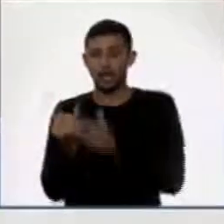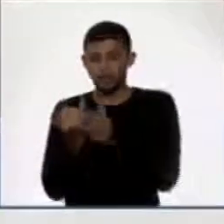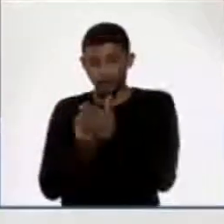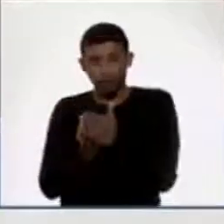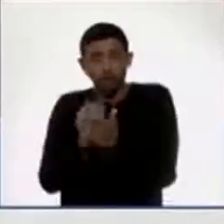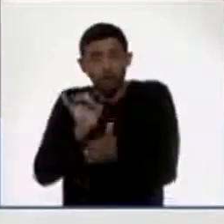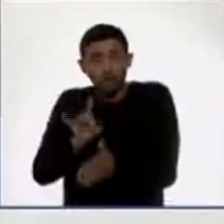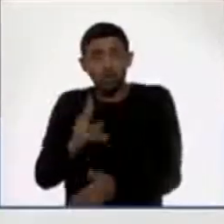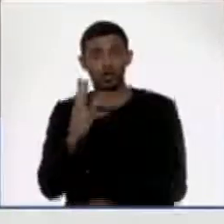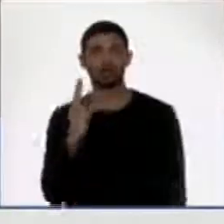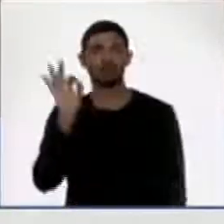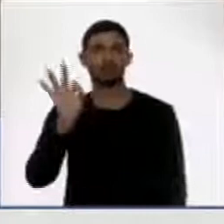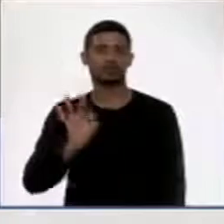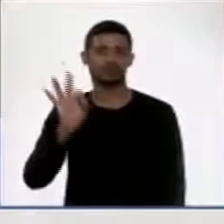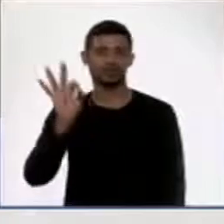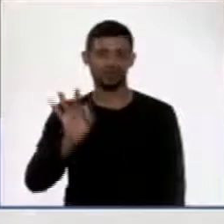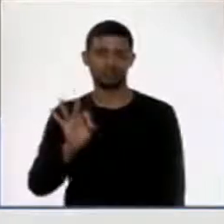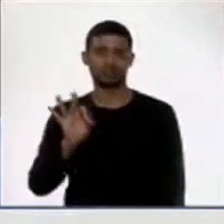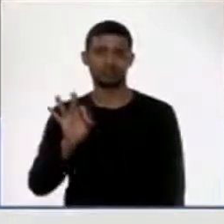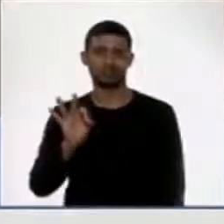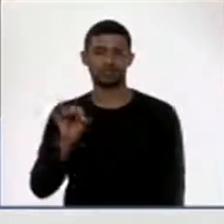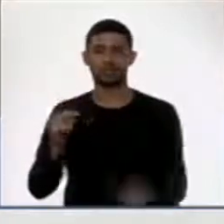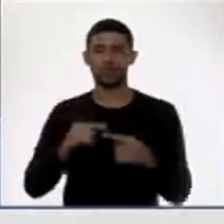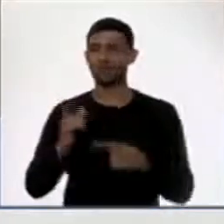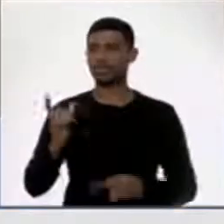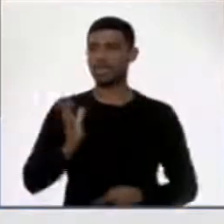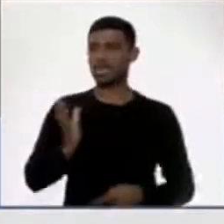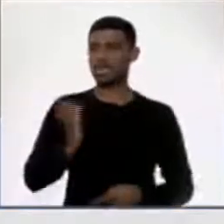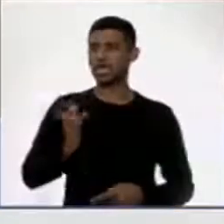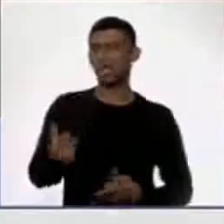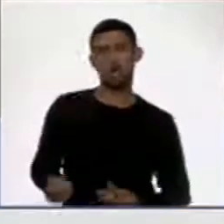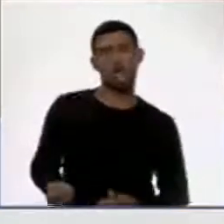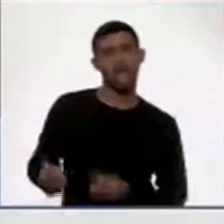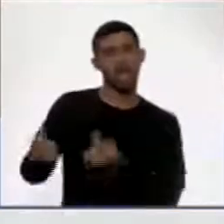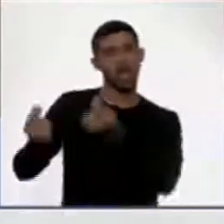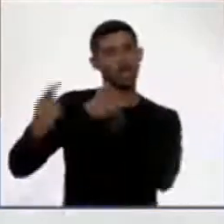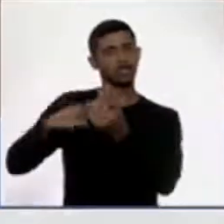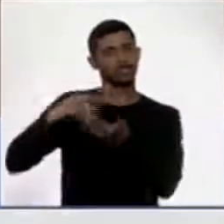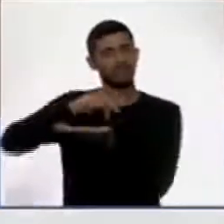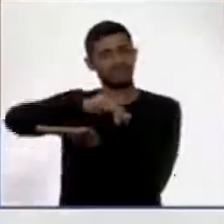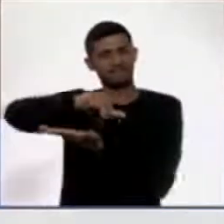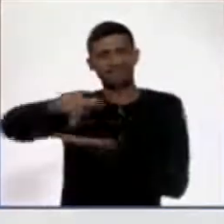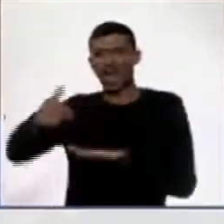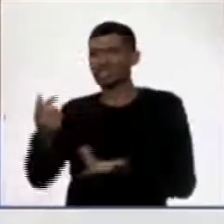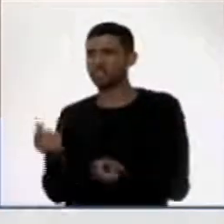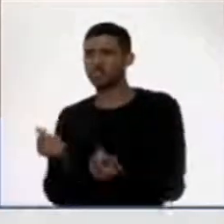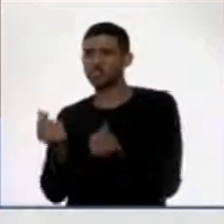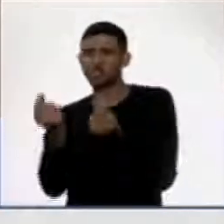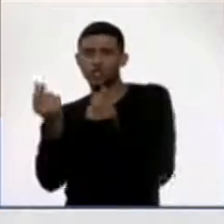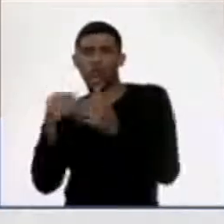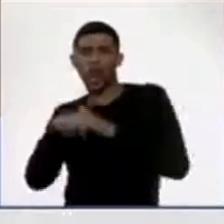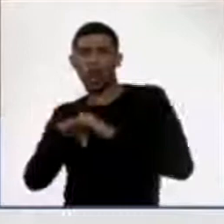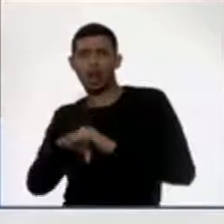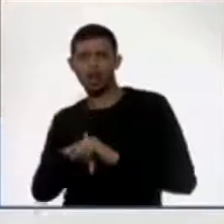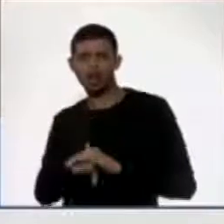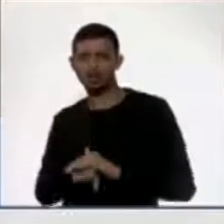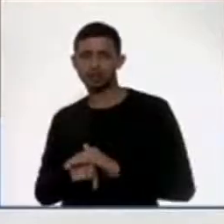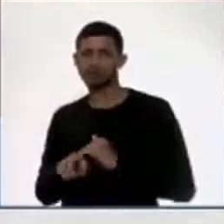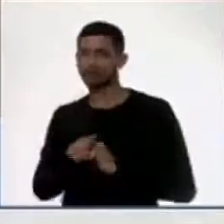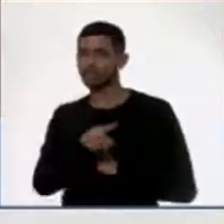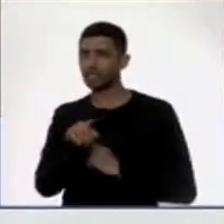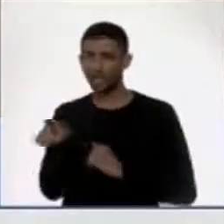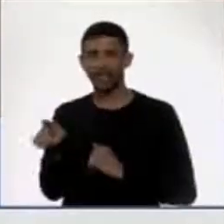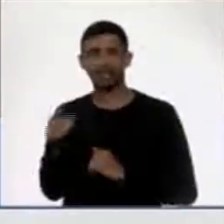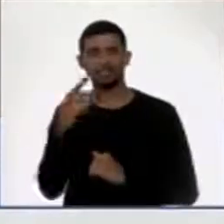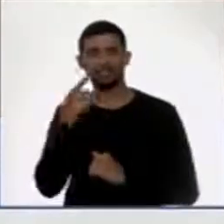3% sobre as grandes fortunas, aquelas pessoas que têm dezenas de milhões de reais, seriam mais bilhões